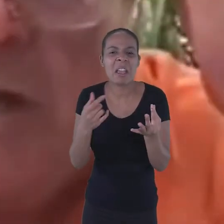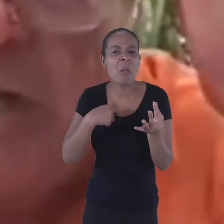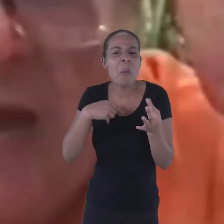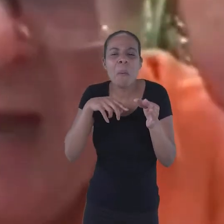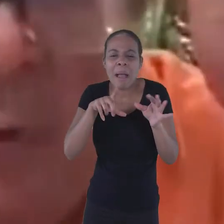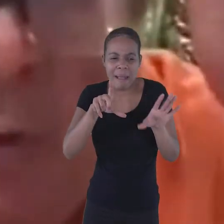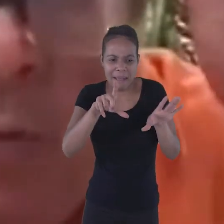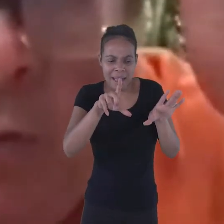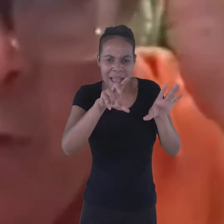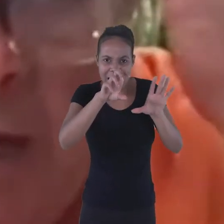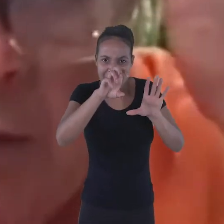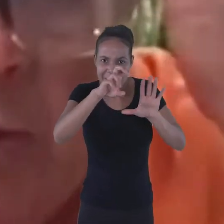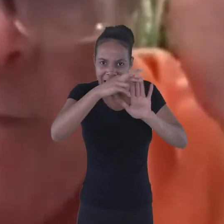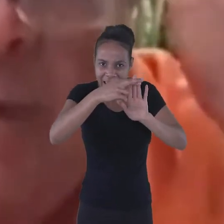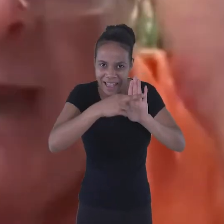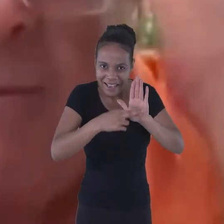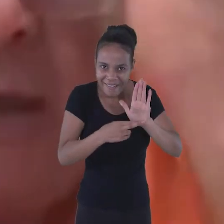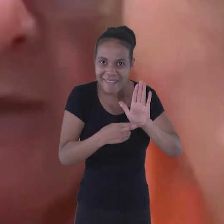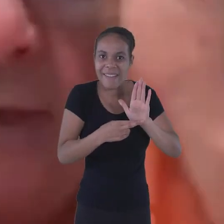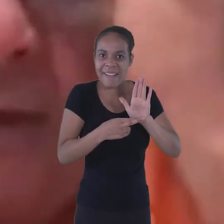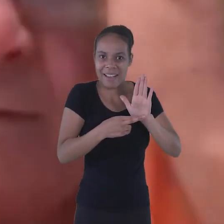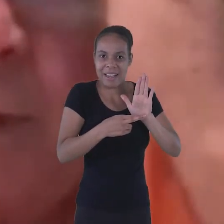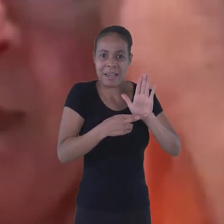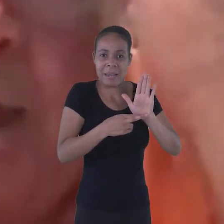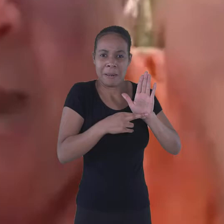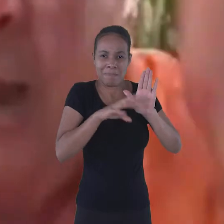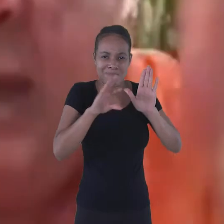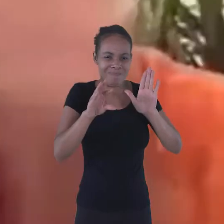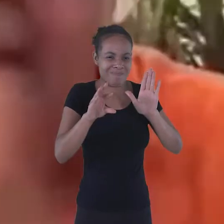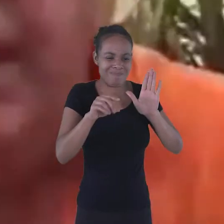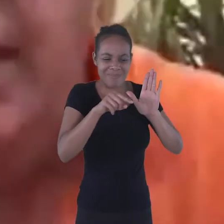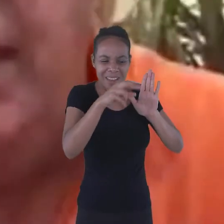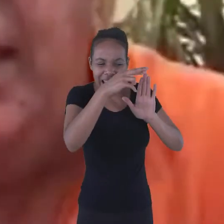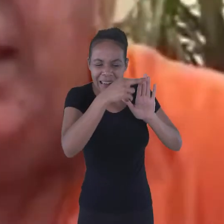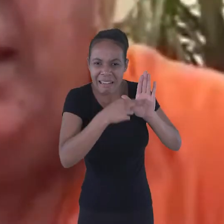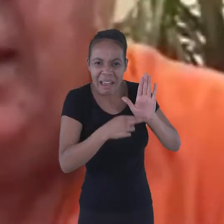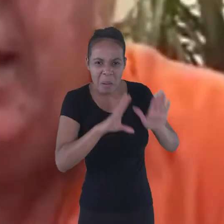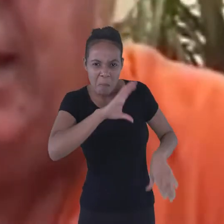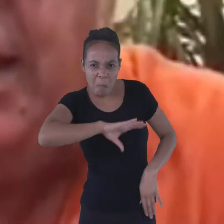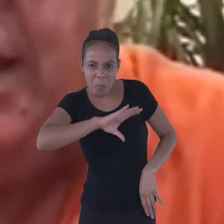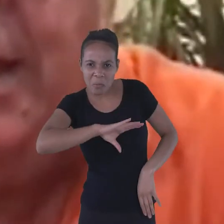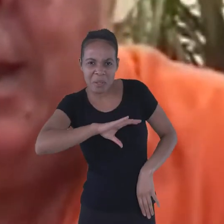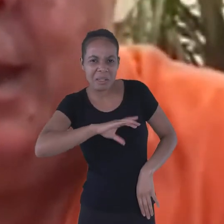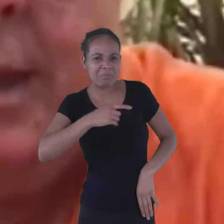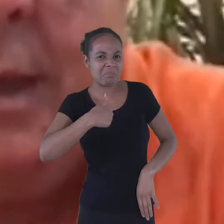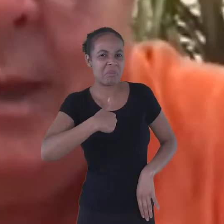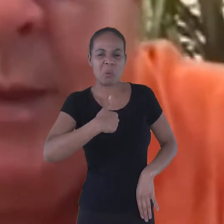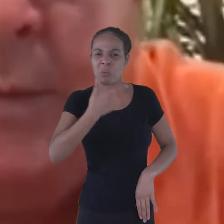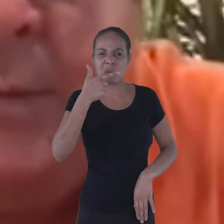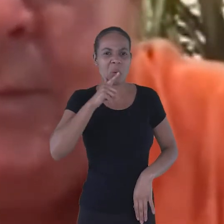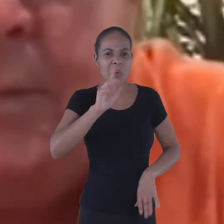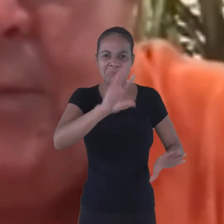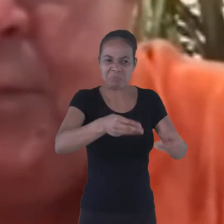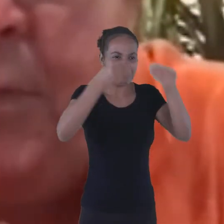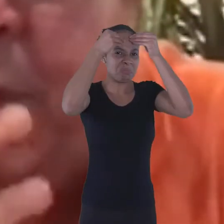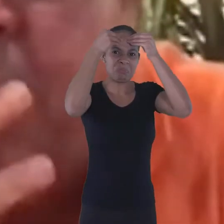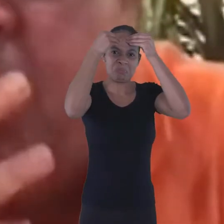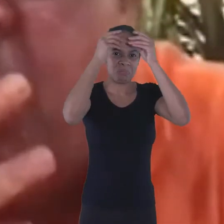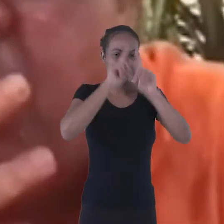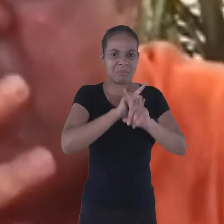frescura, não é charme, nunca entrou na minha cabeça isso. Análise morfológica é como um